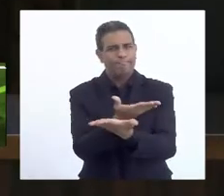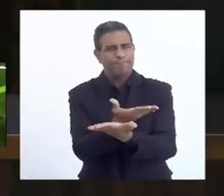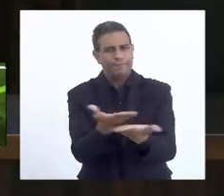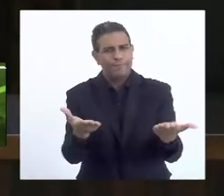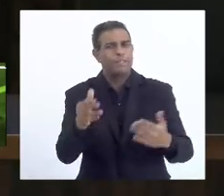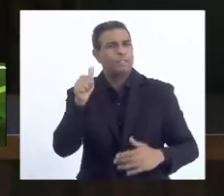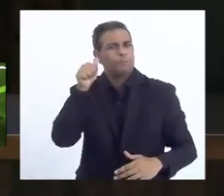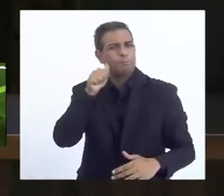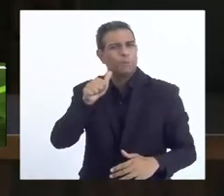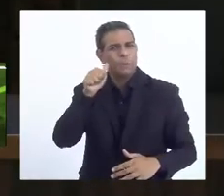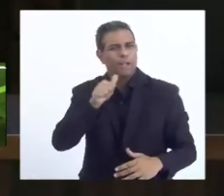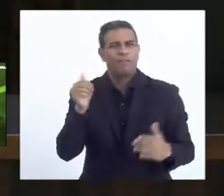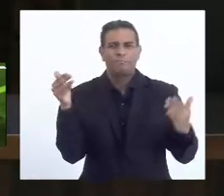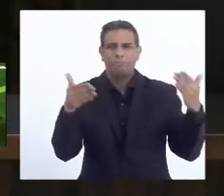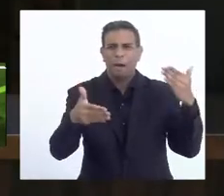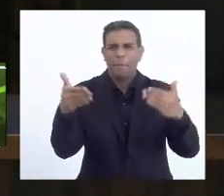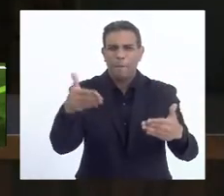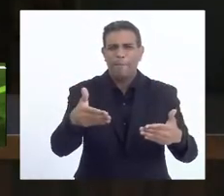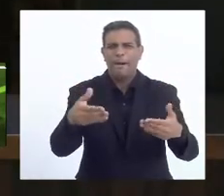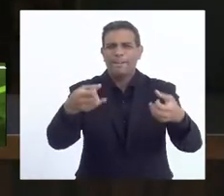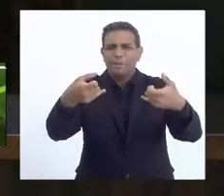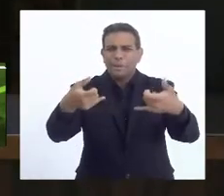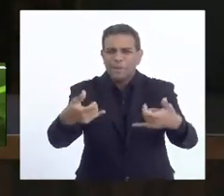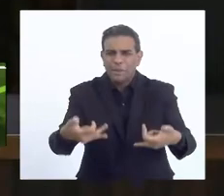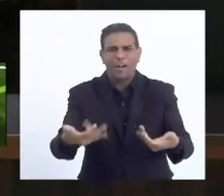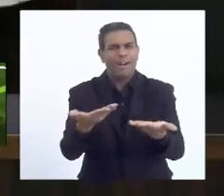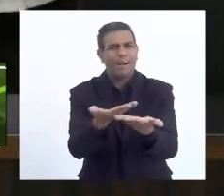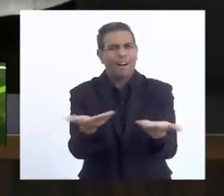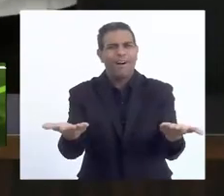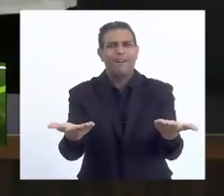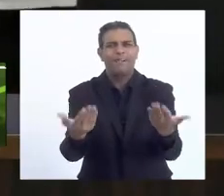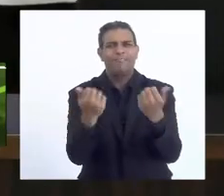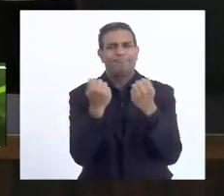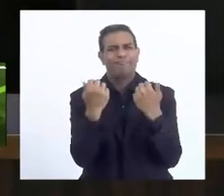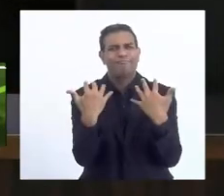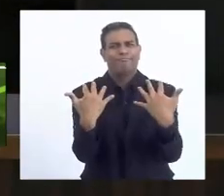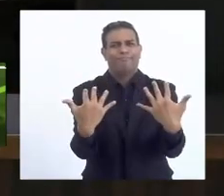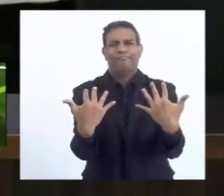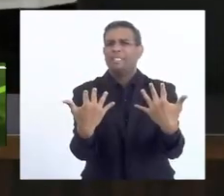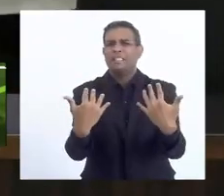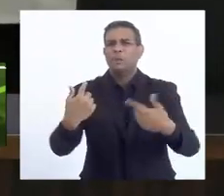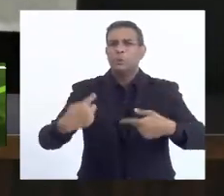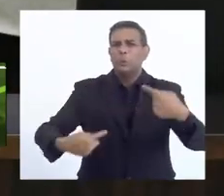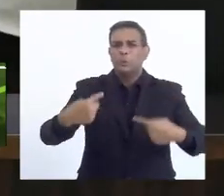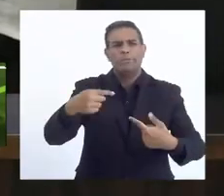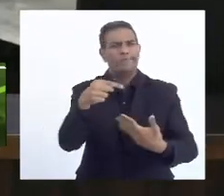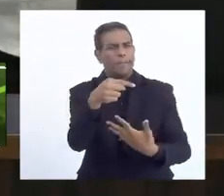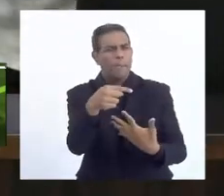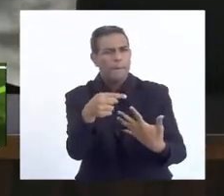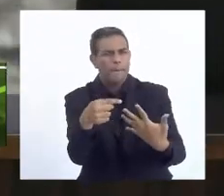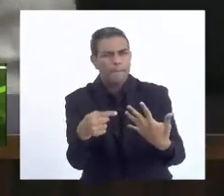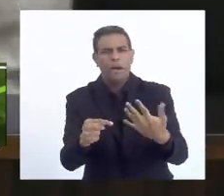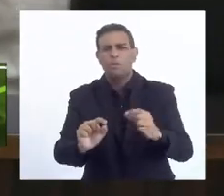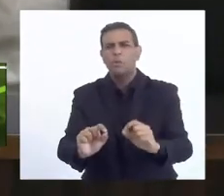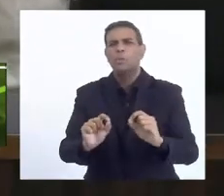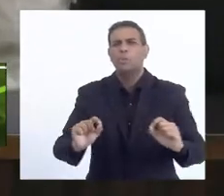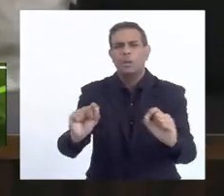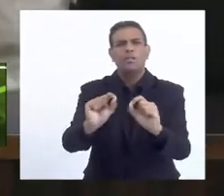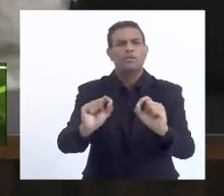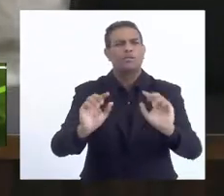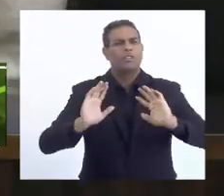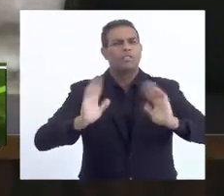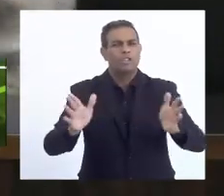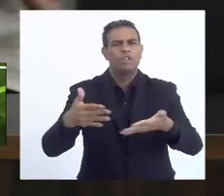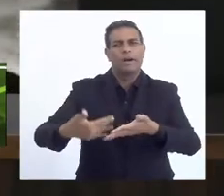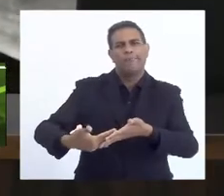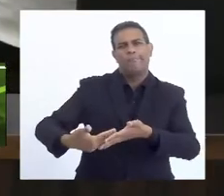vocês. Falar que esse debate de hoje, ele é fruto de tudo que